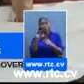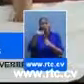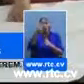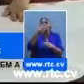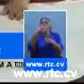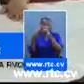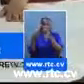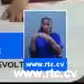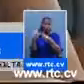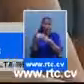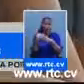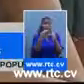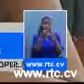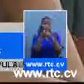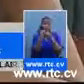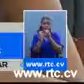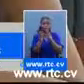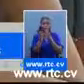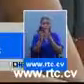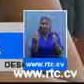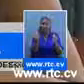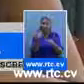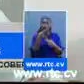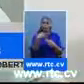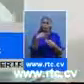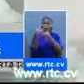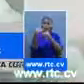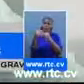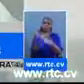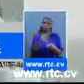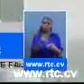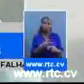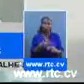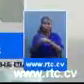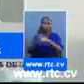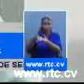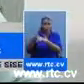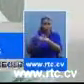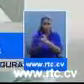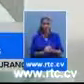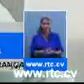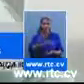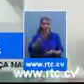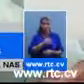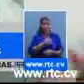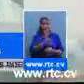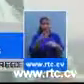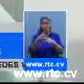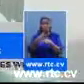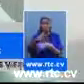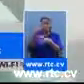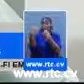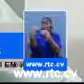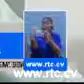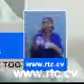outras pessoas na lógica do efeito multiplicador. Multiplicar a sua experiência com outros